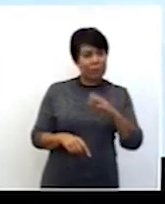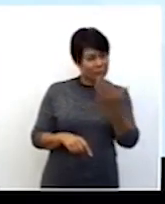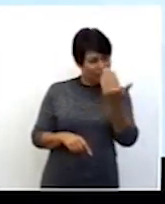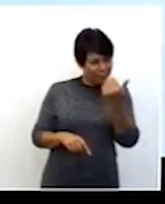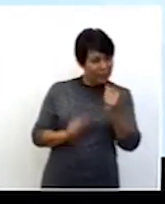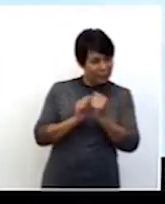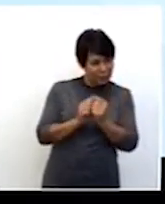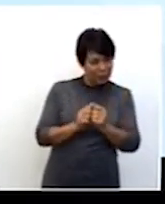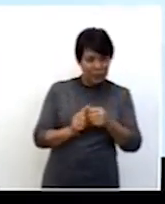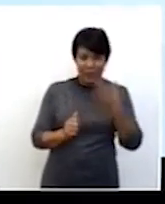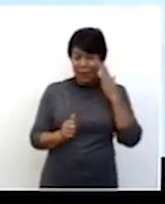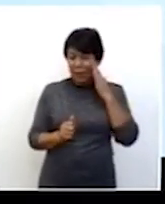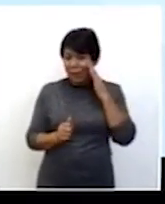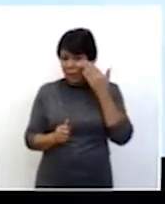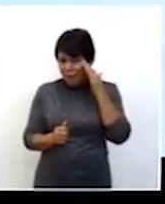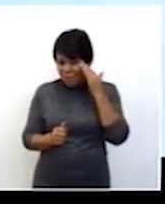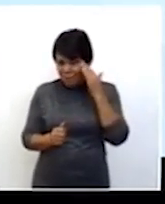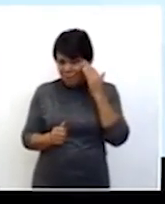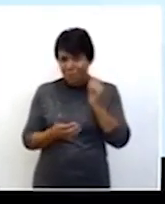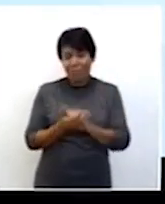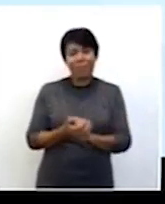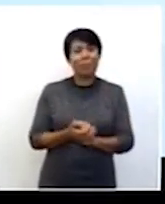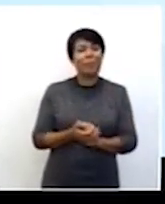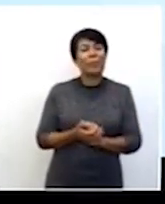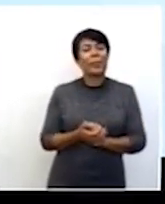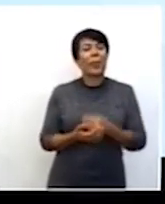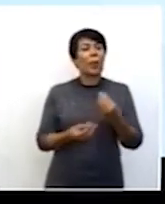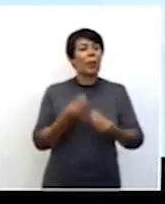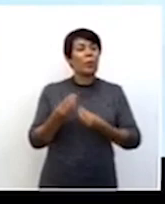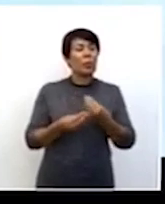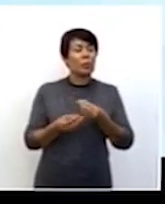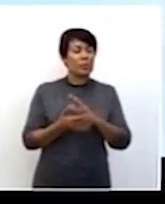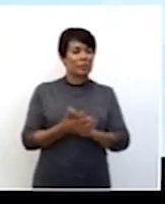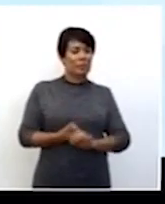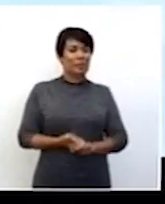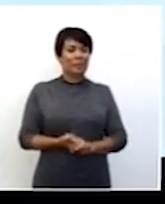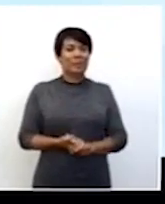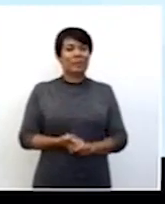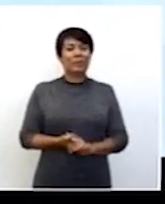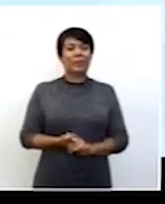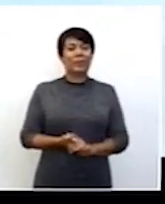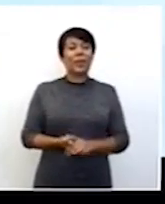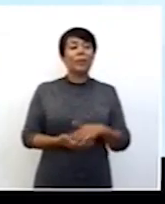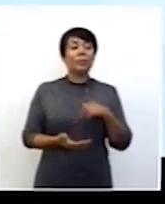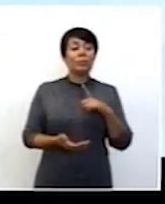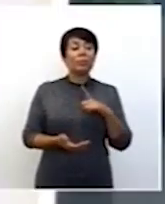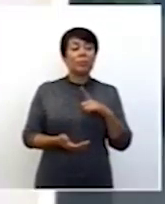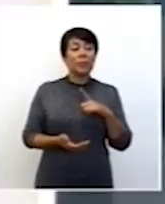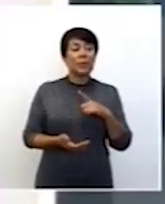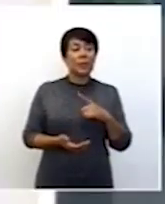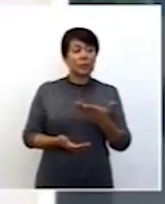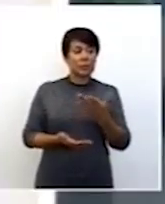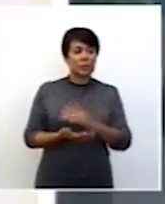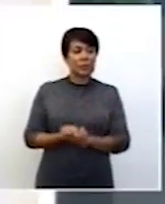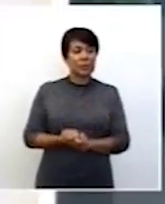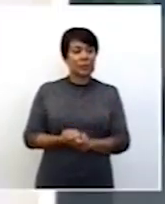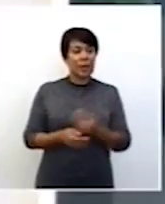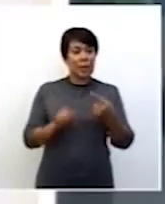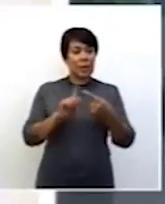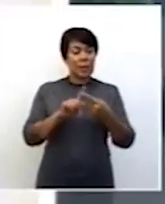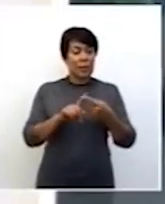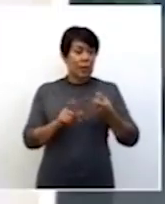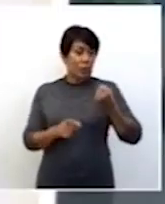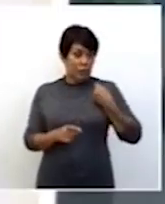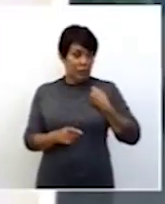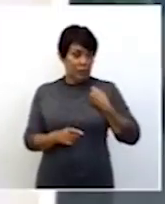tentar entender essa, né? Nessa forma, nessa ferramenta aí. Então eu tenho primeiro